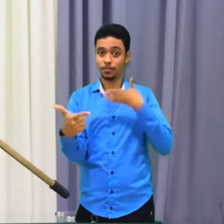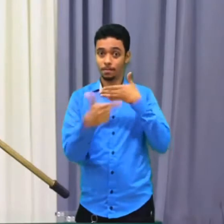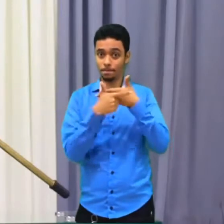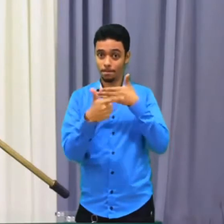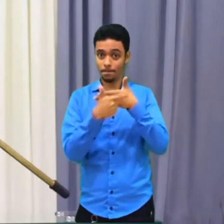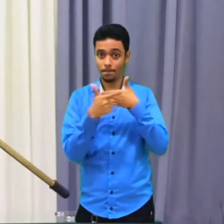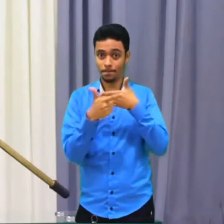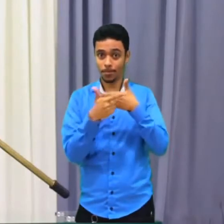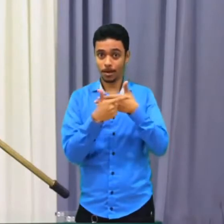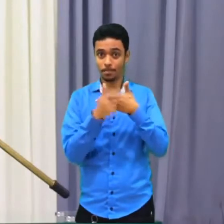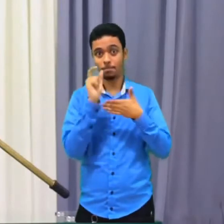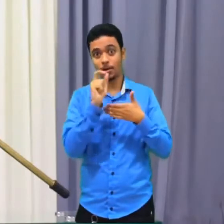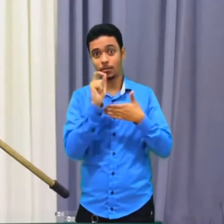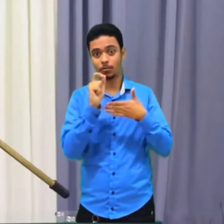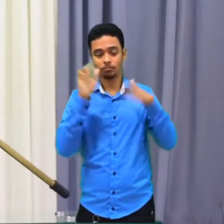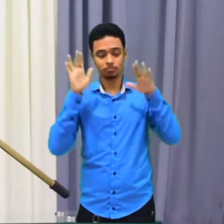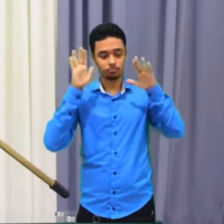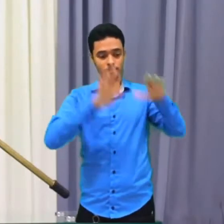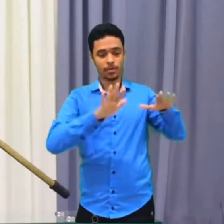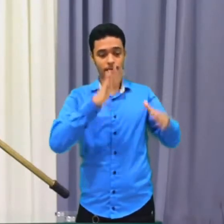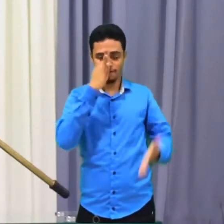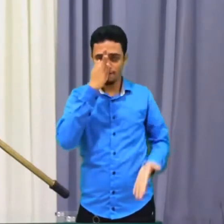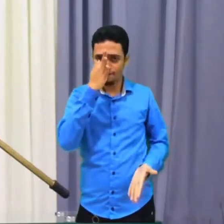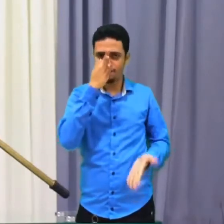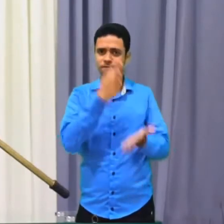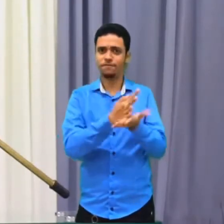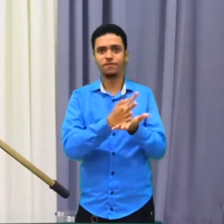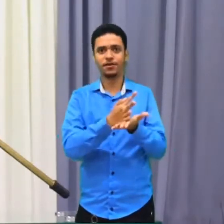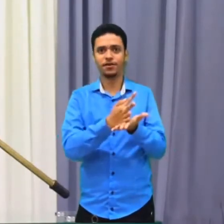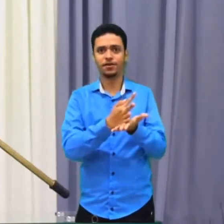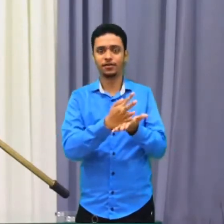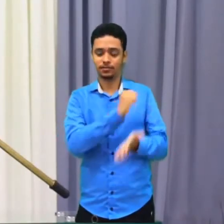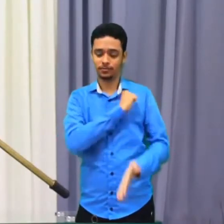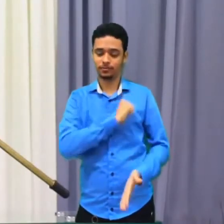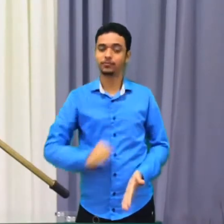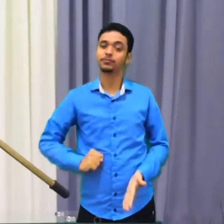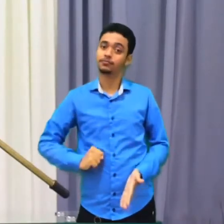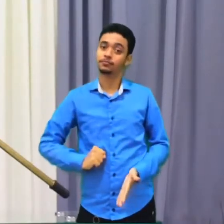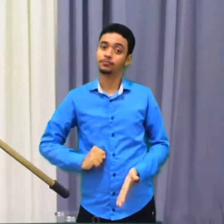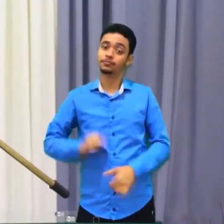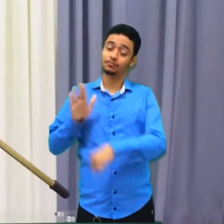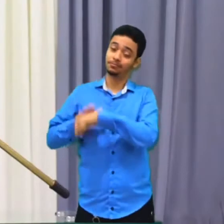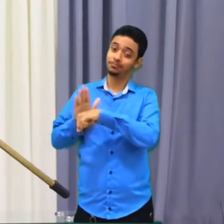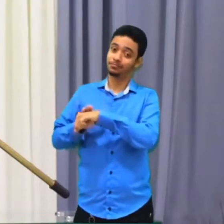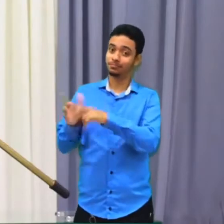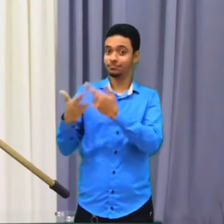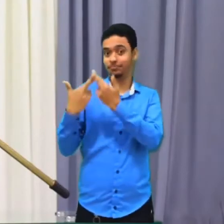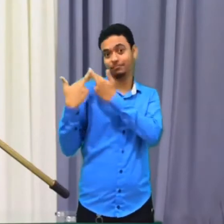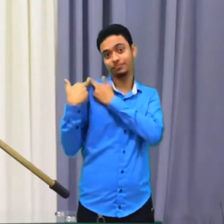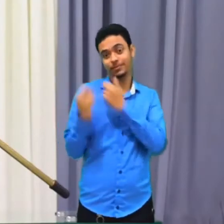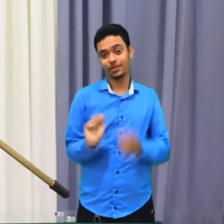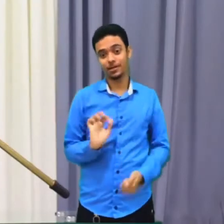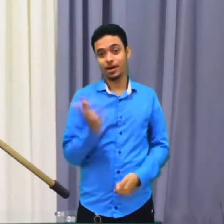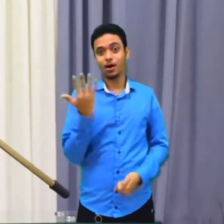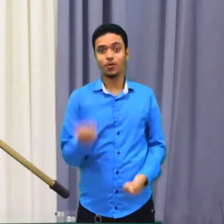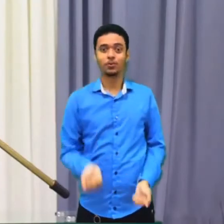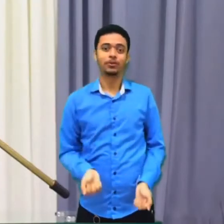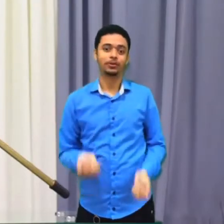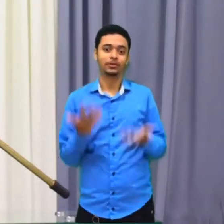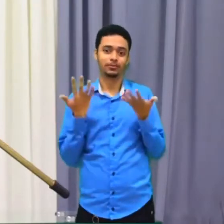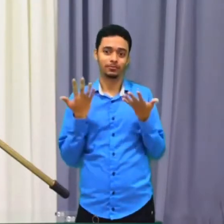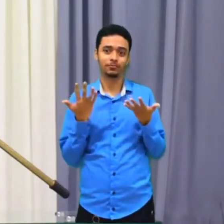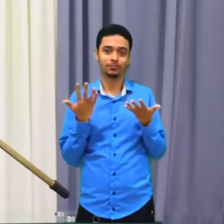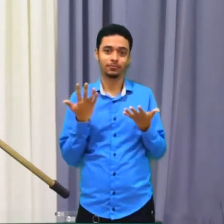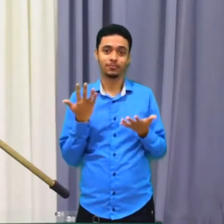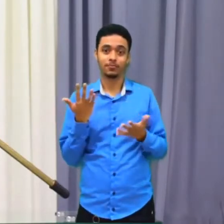é impor as mãos com fé e o Senhor faz o restante. A autoridade é